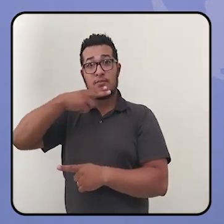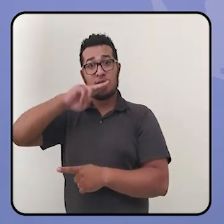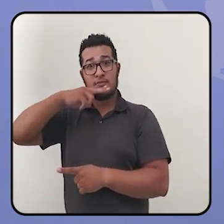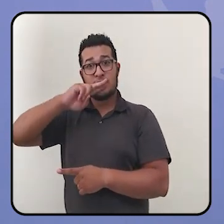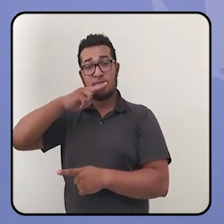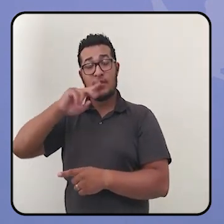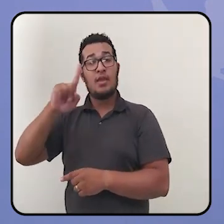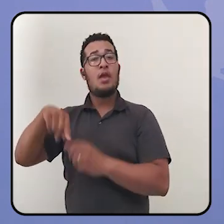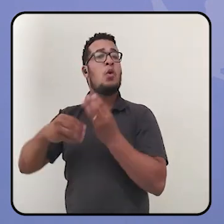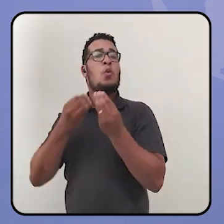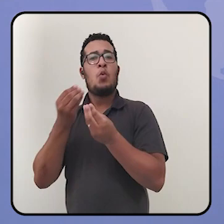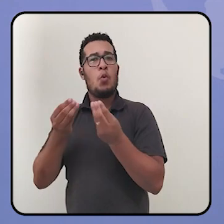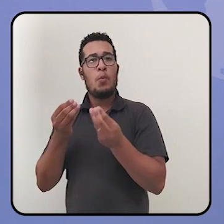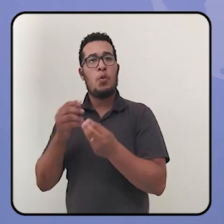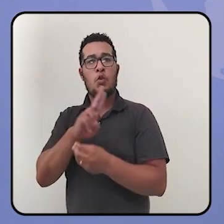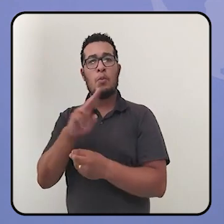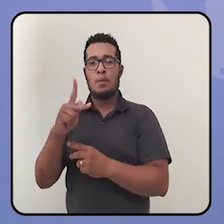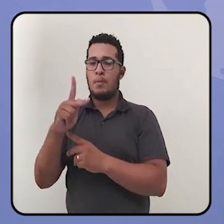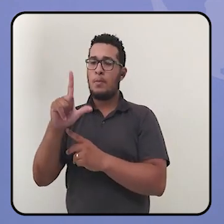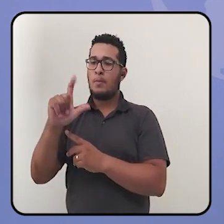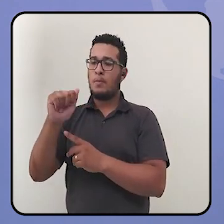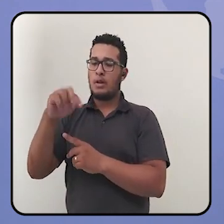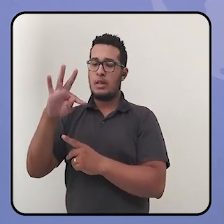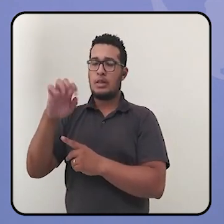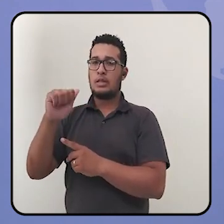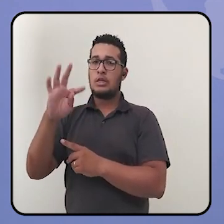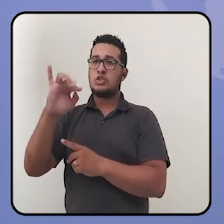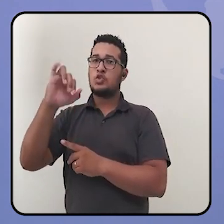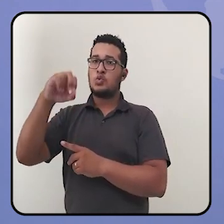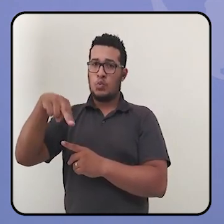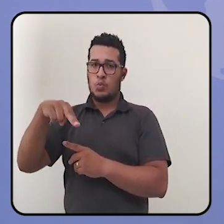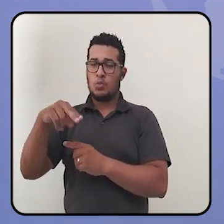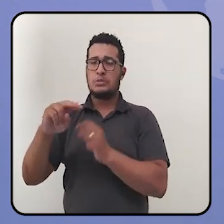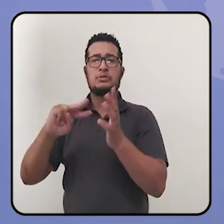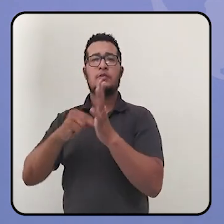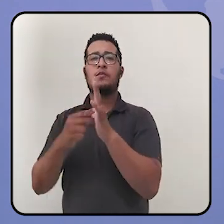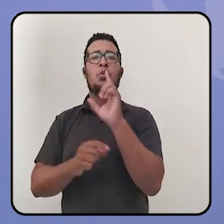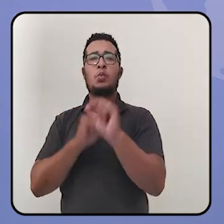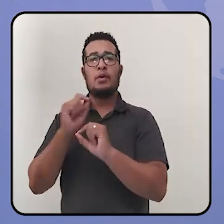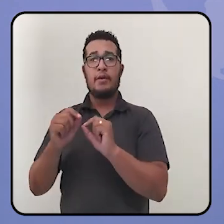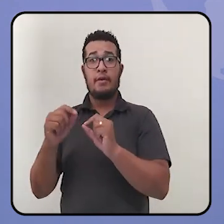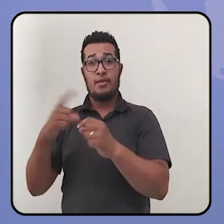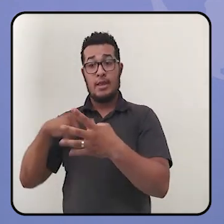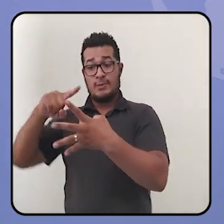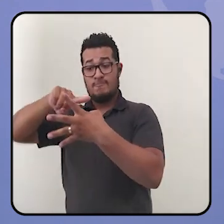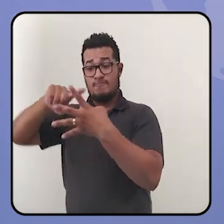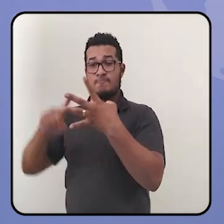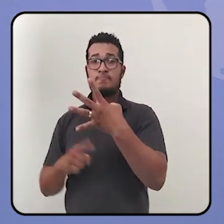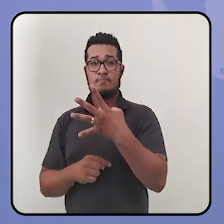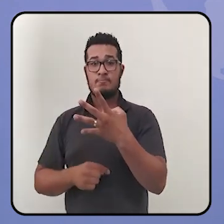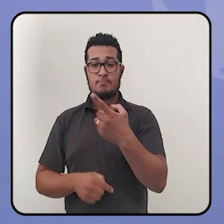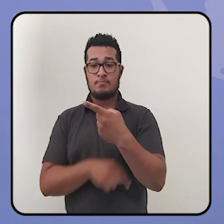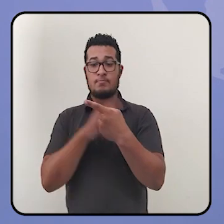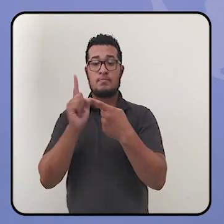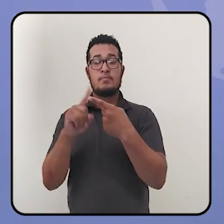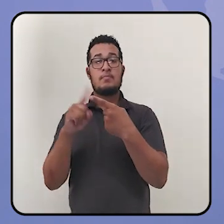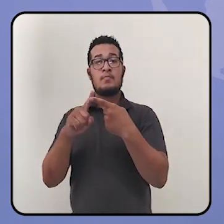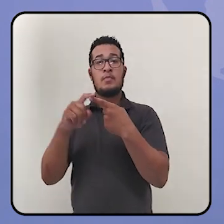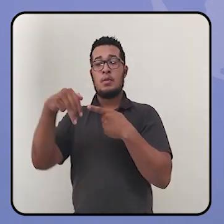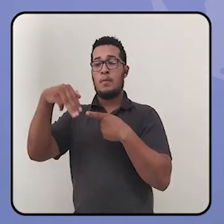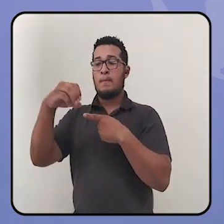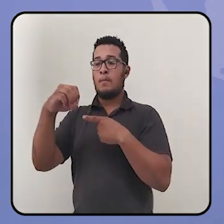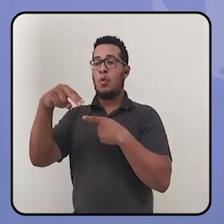arqueológicos, museus, itens que vai enriquecer cada vez mais o nosso conhecimento a respeito do